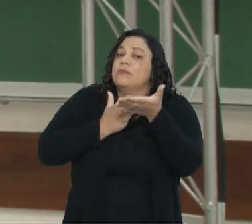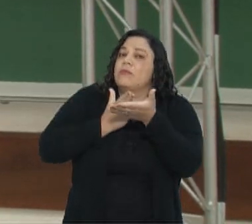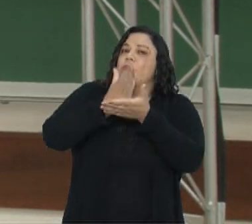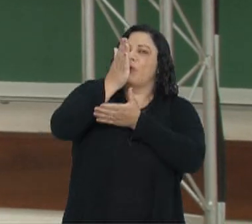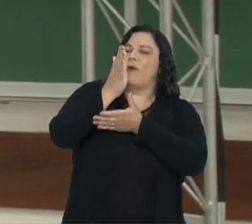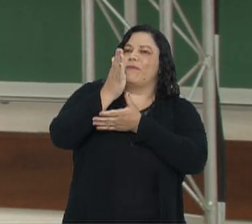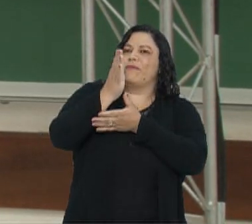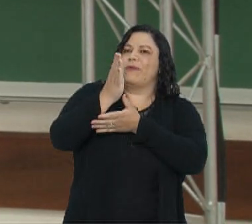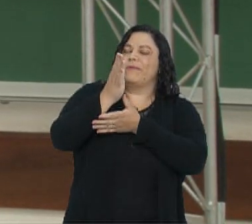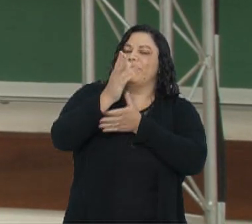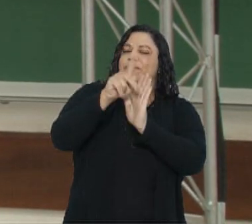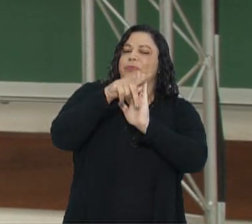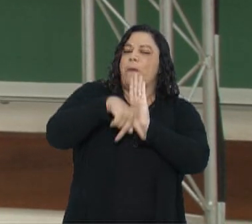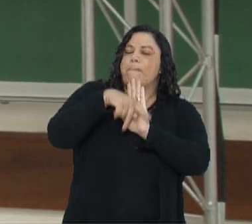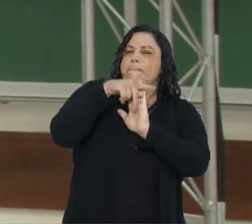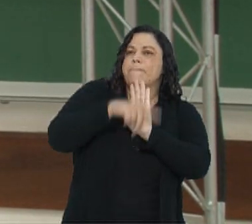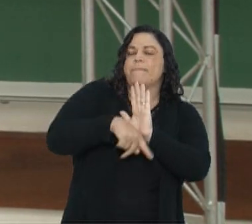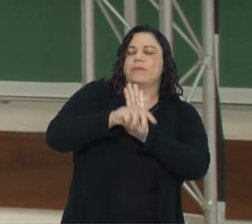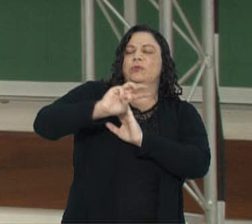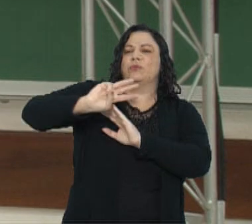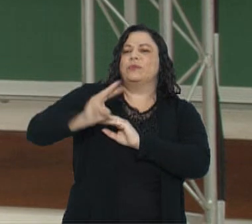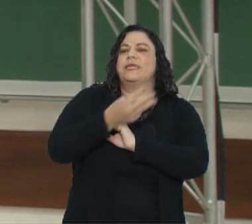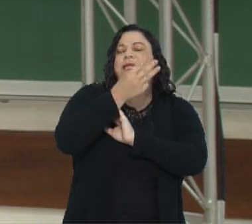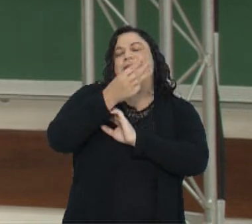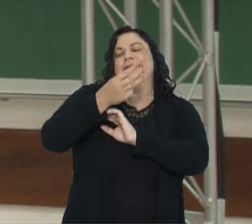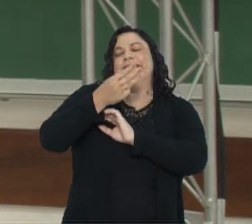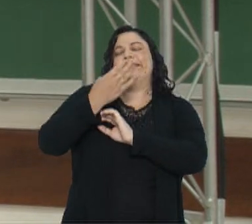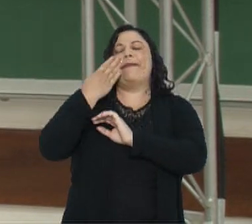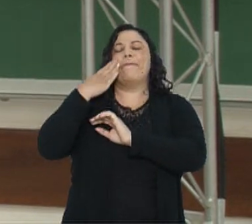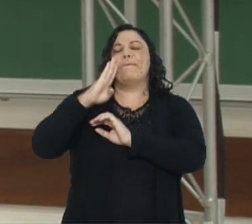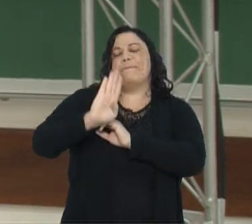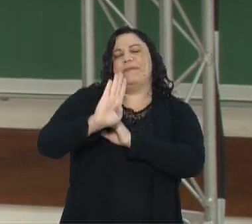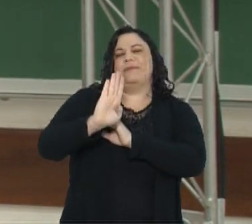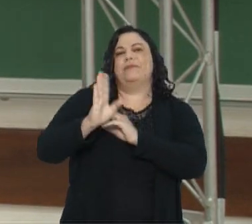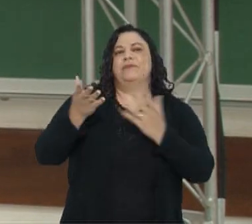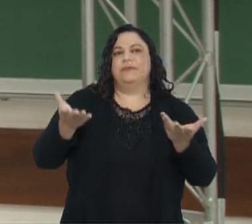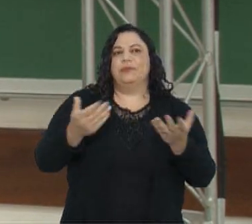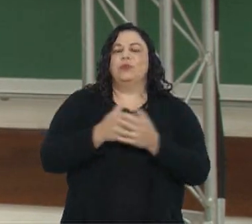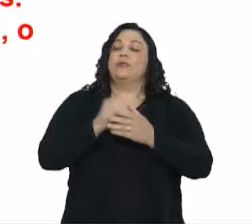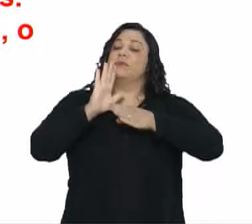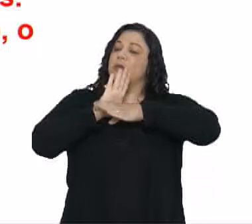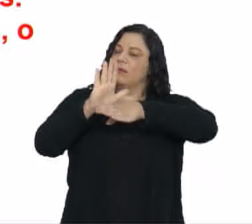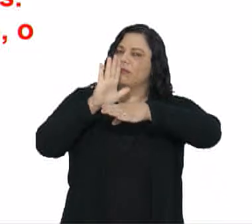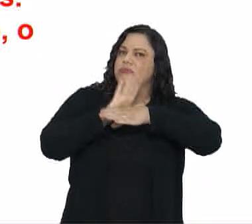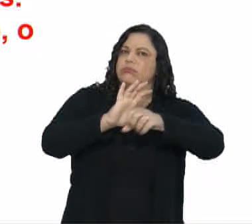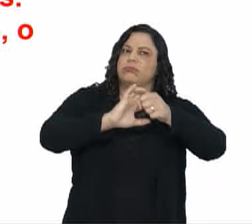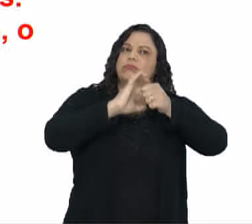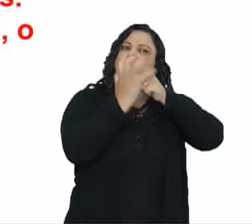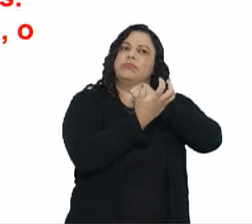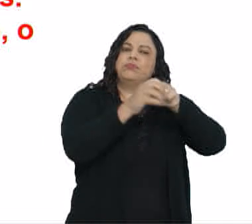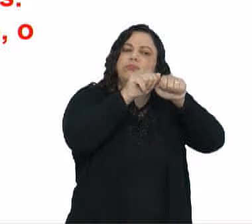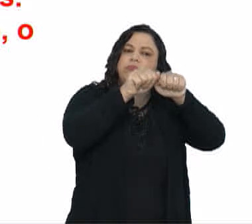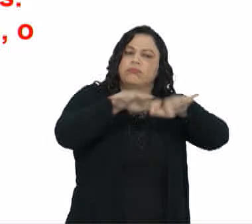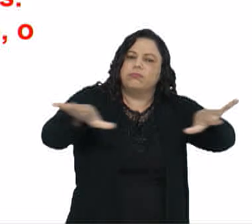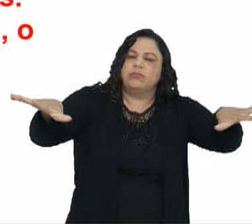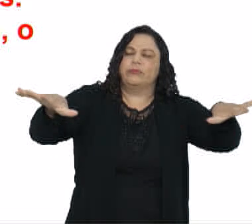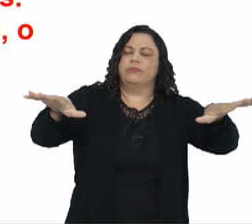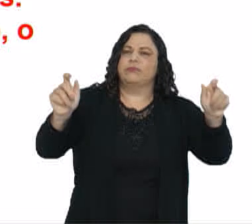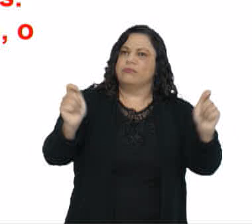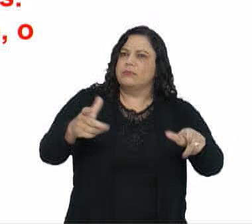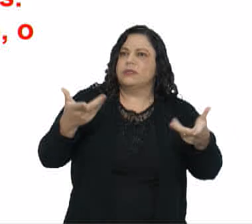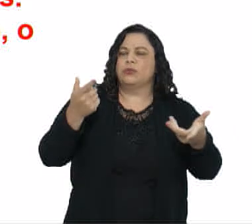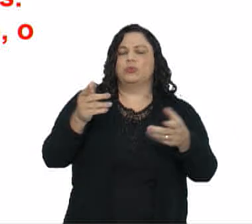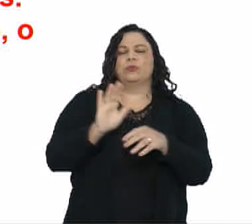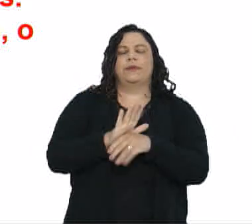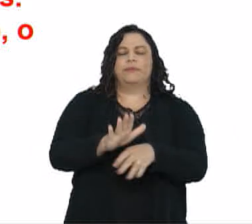bilhões para socorro à cultura durante a pandemia. 2. Shoppings e centros